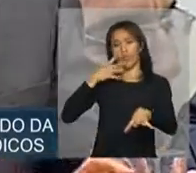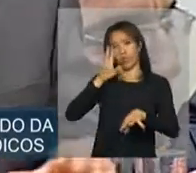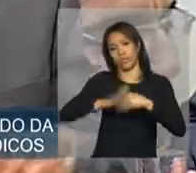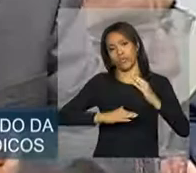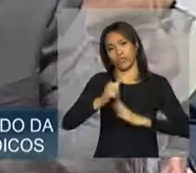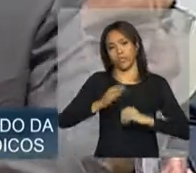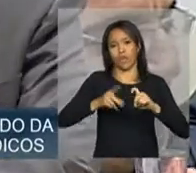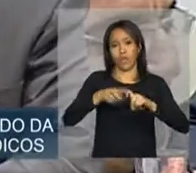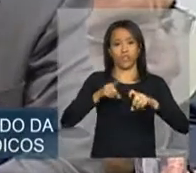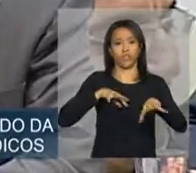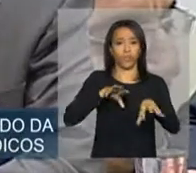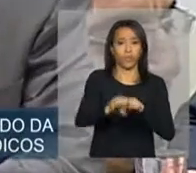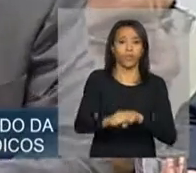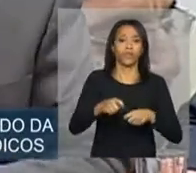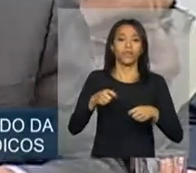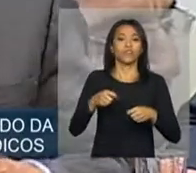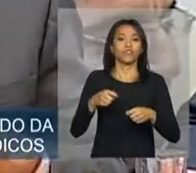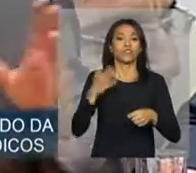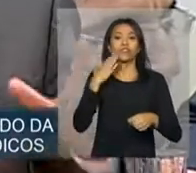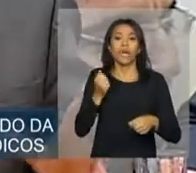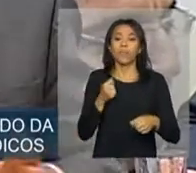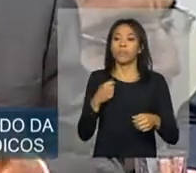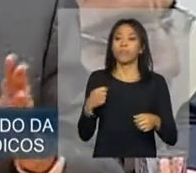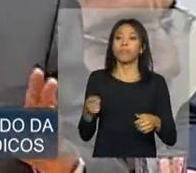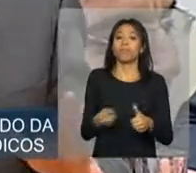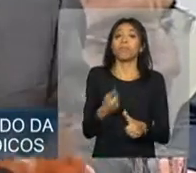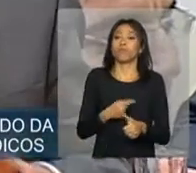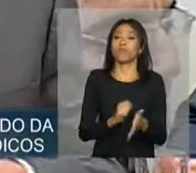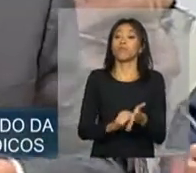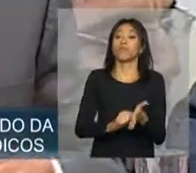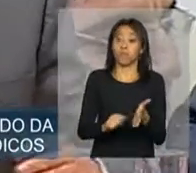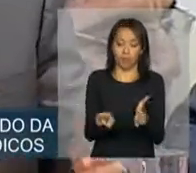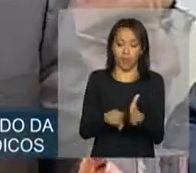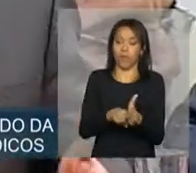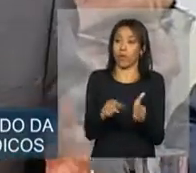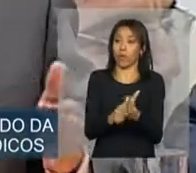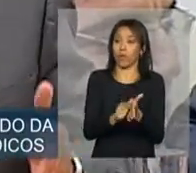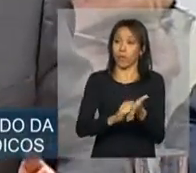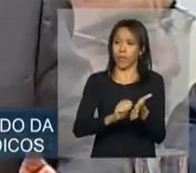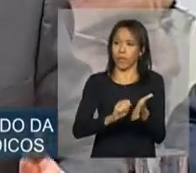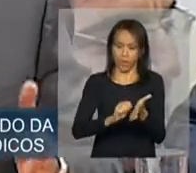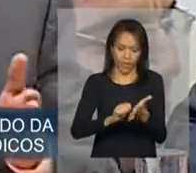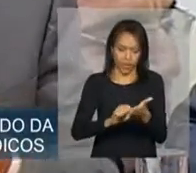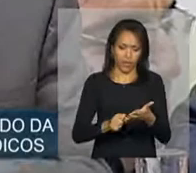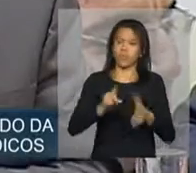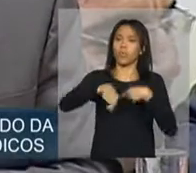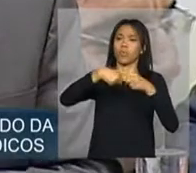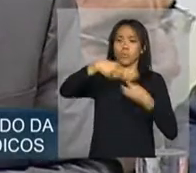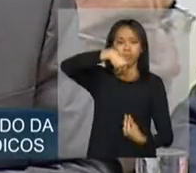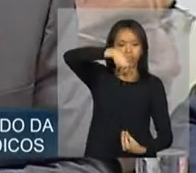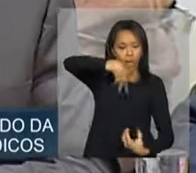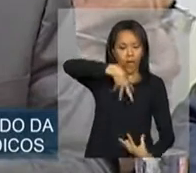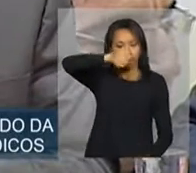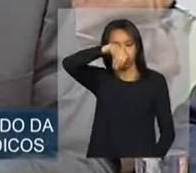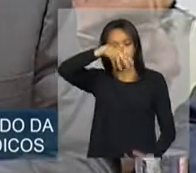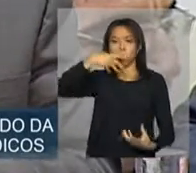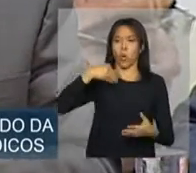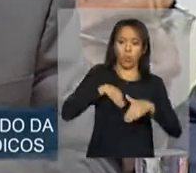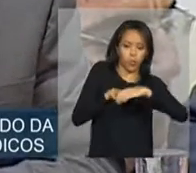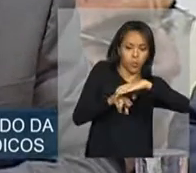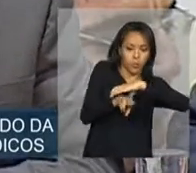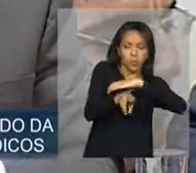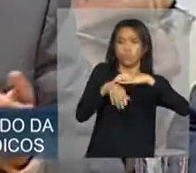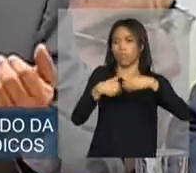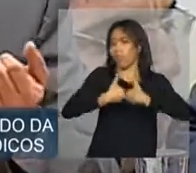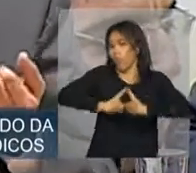o aprende atuar pedido exame é aquele sentimento que a pessoa vai no lugar não saio com Alice de exames a Não foi bem atendido Às vezes